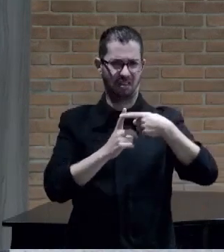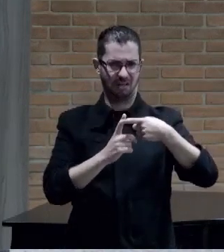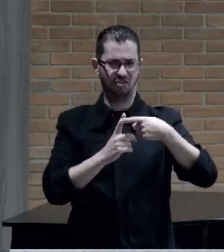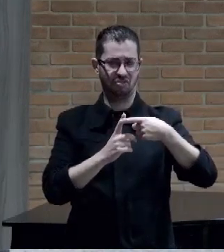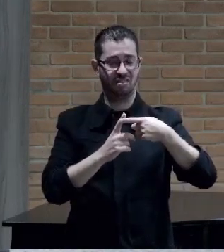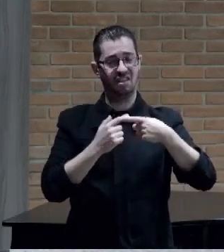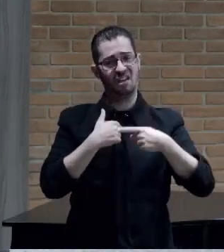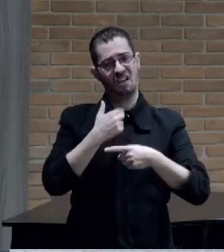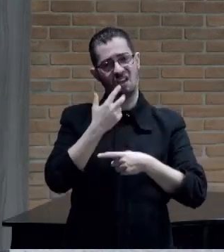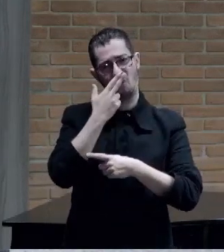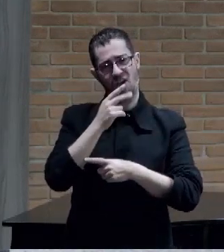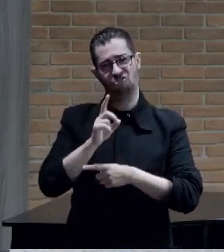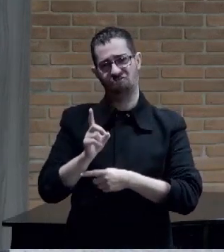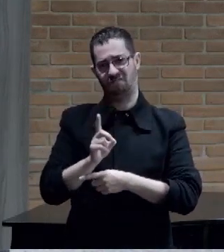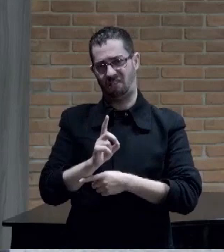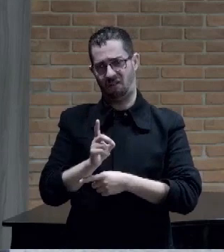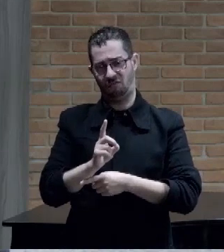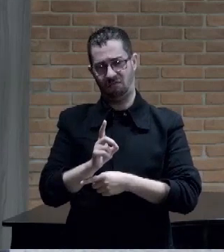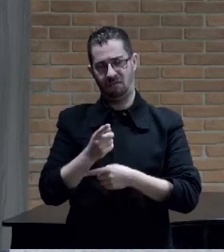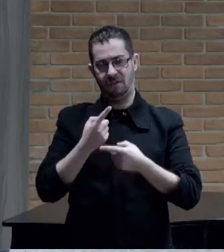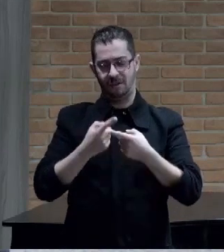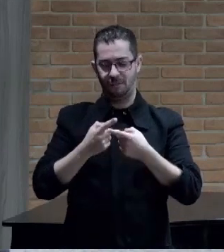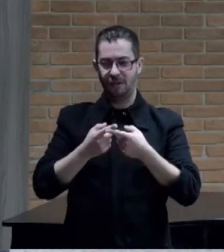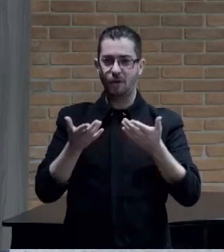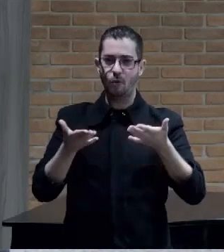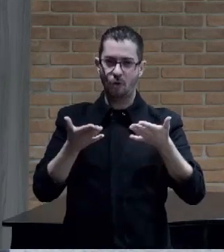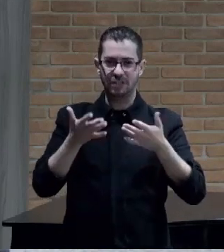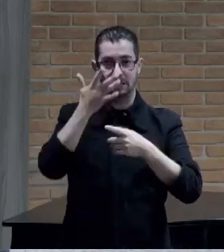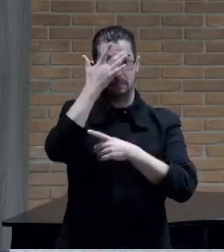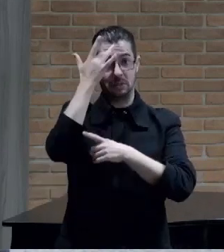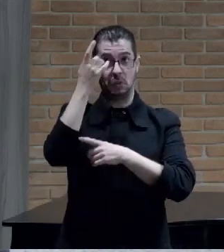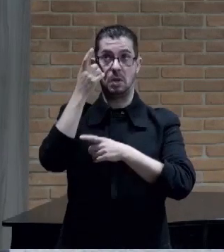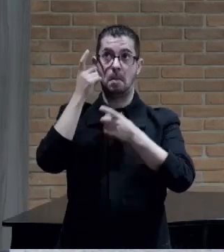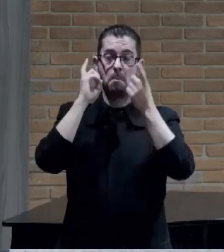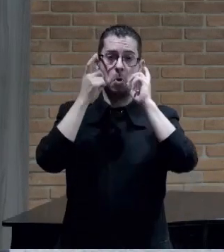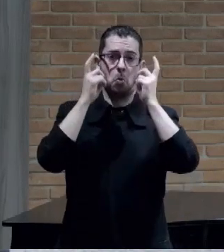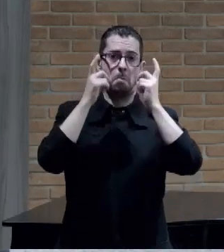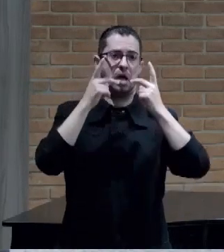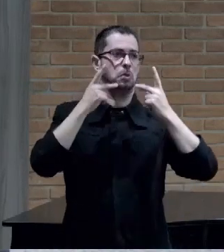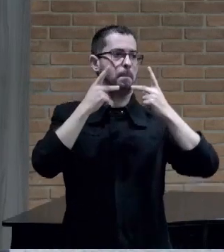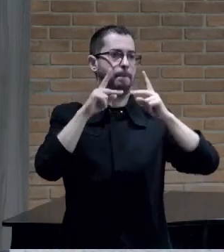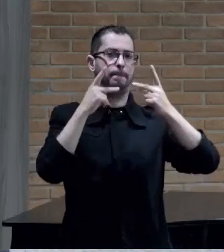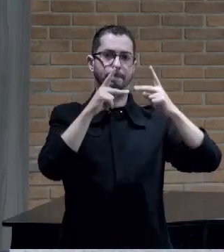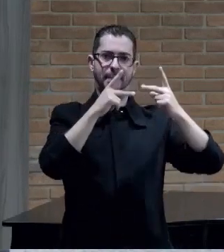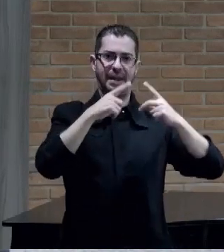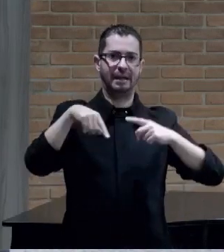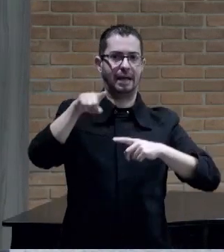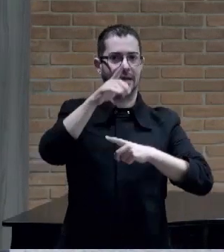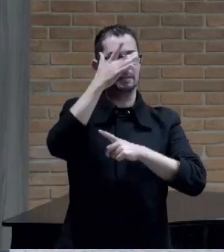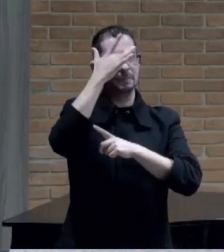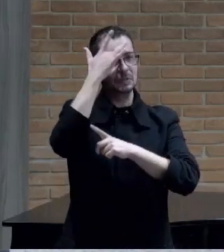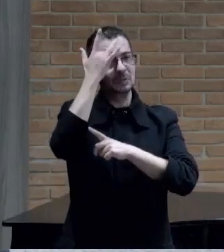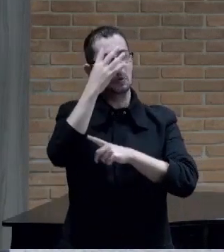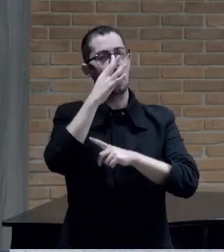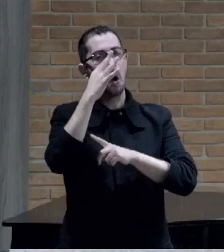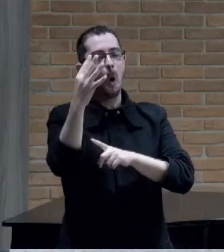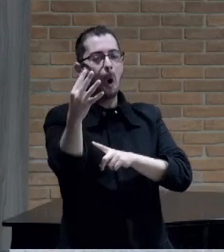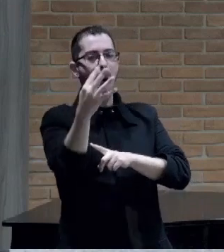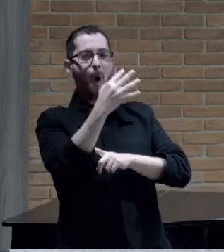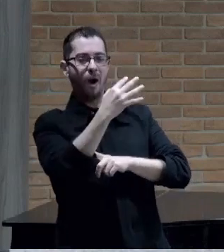acredito que não, porque hoje as pessoas estão mais preocupadas em pregar alguma coisa que os ouvintes